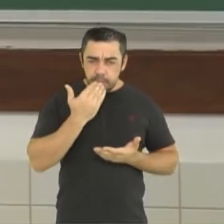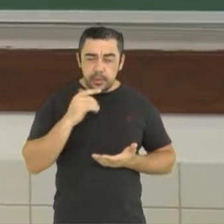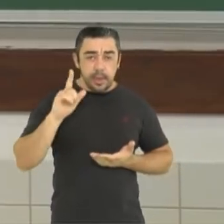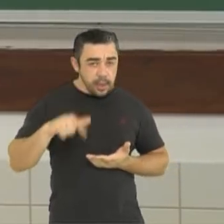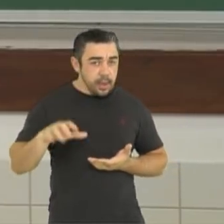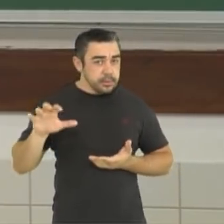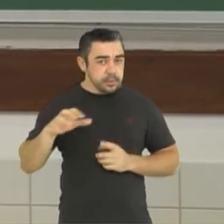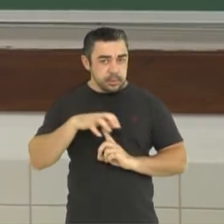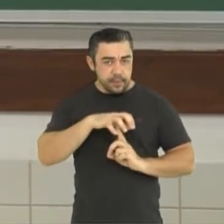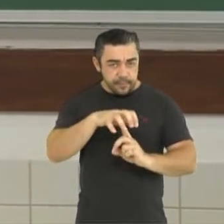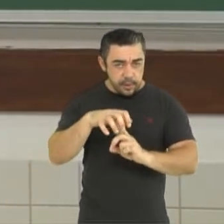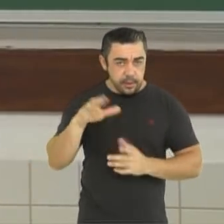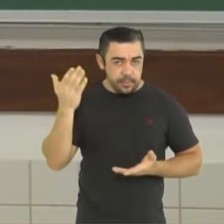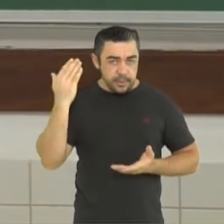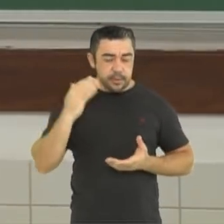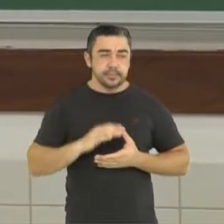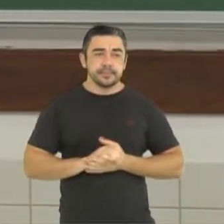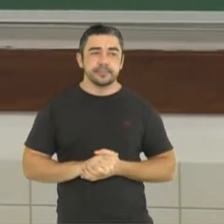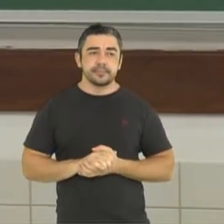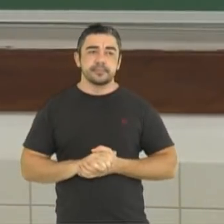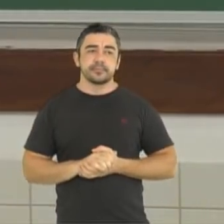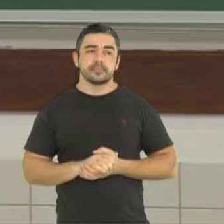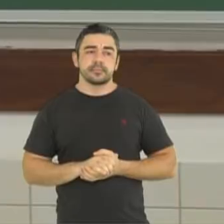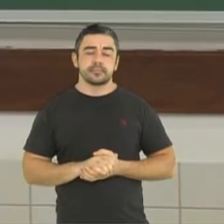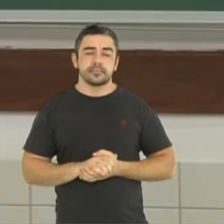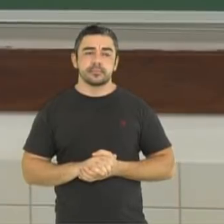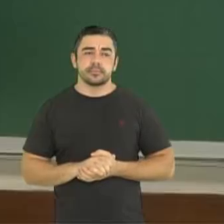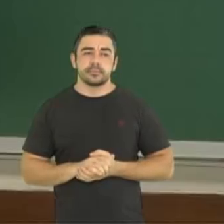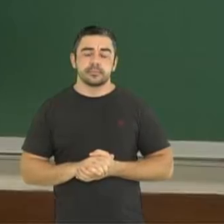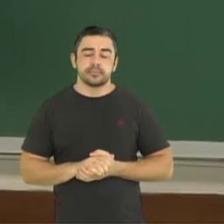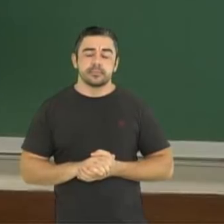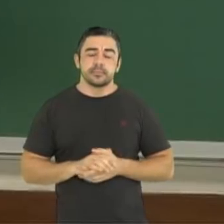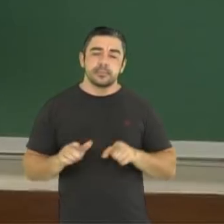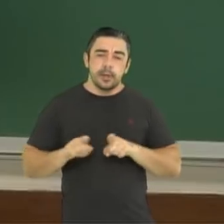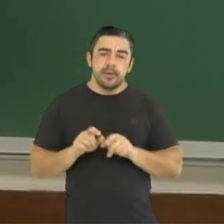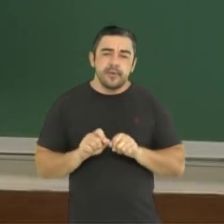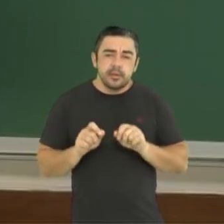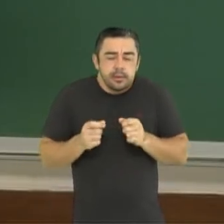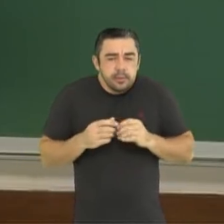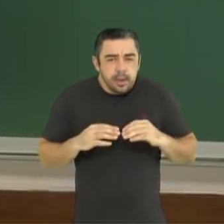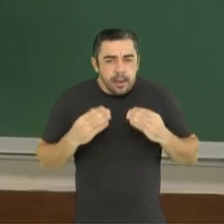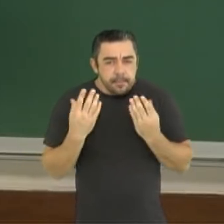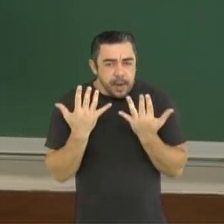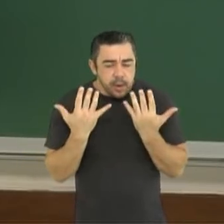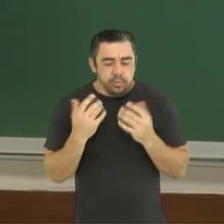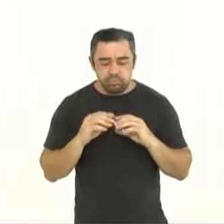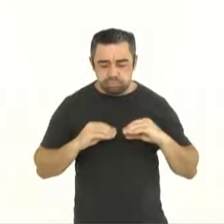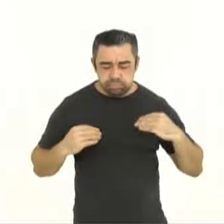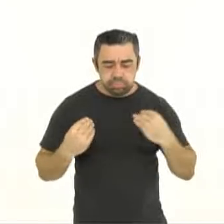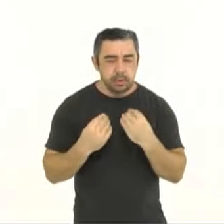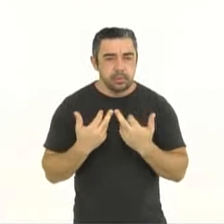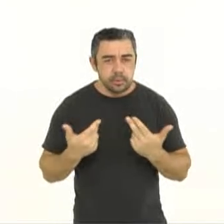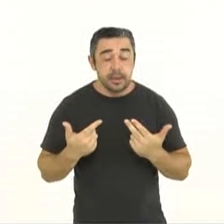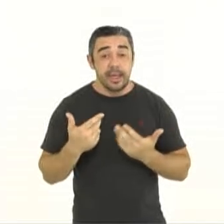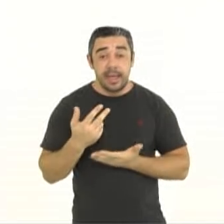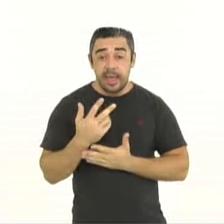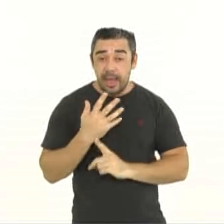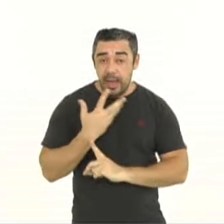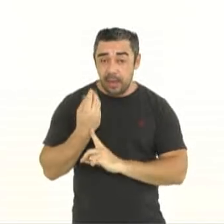ocorria dessa forma nessa época. E o artesanato? Olha lá, a arte asteca é